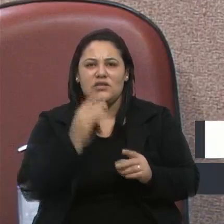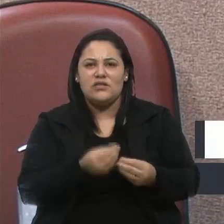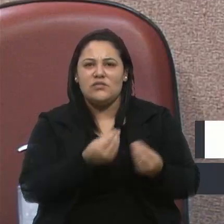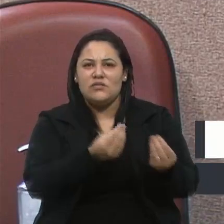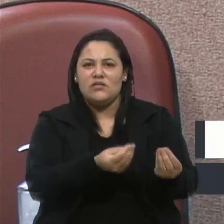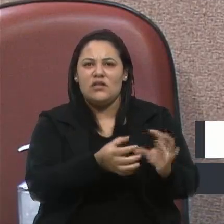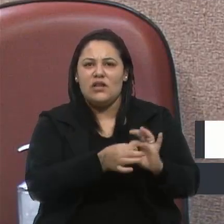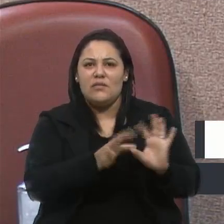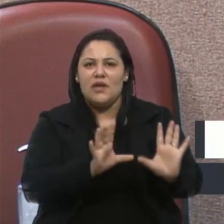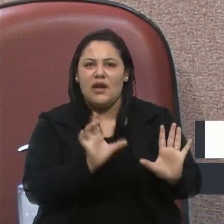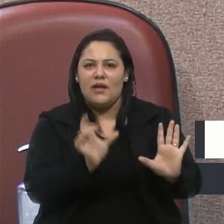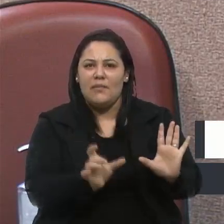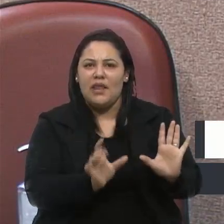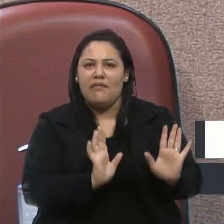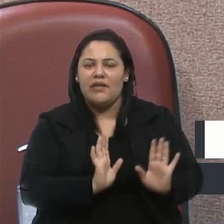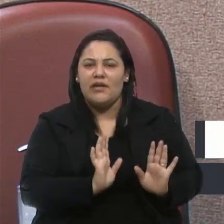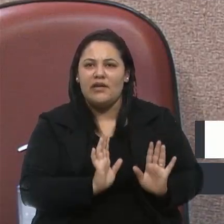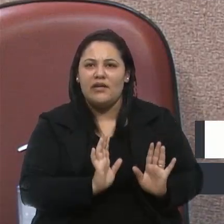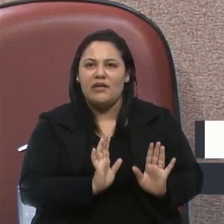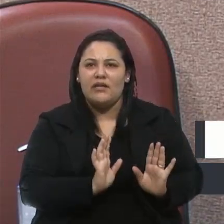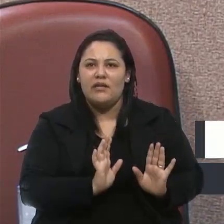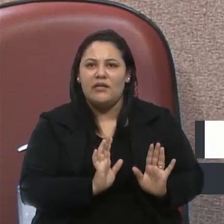para ela.